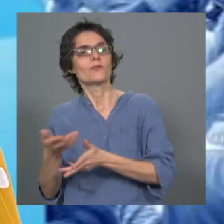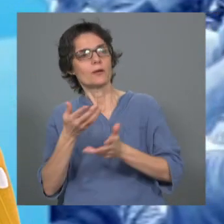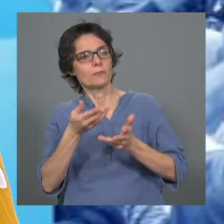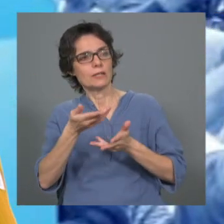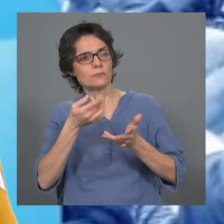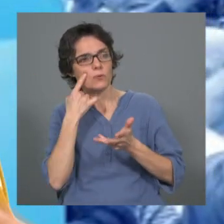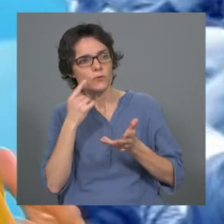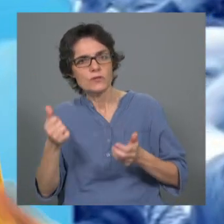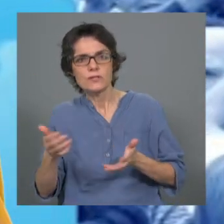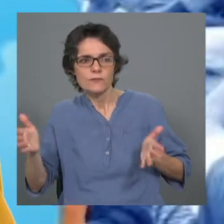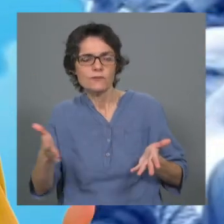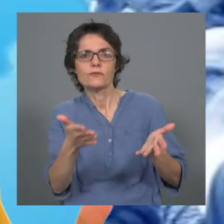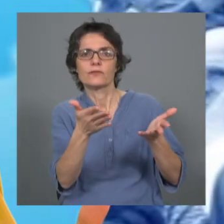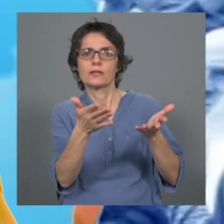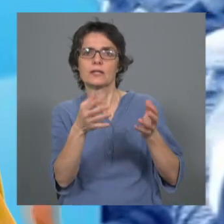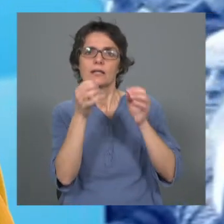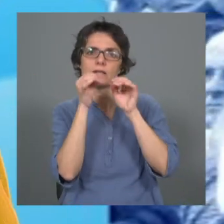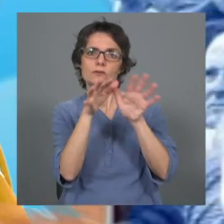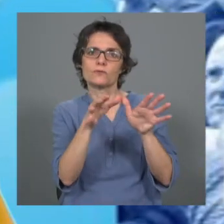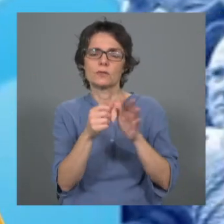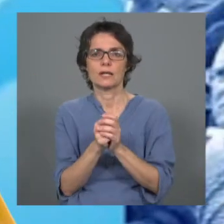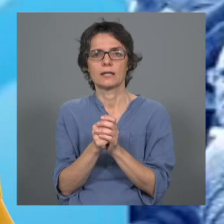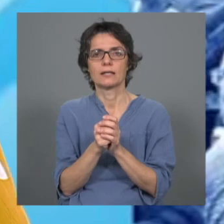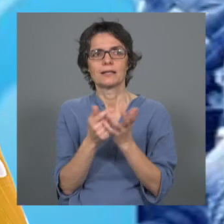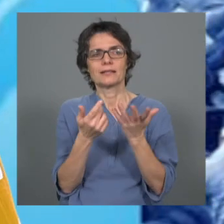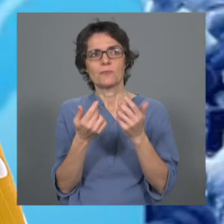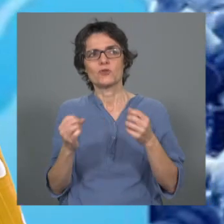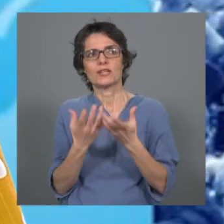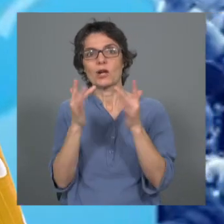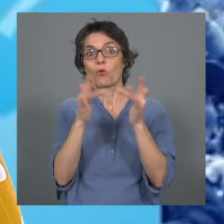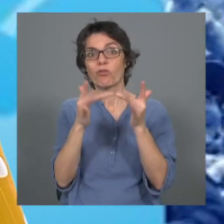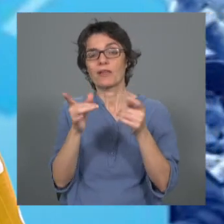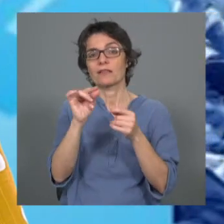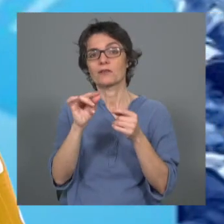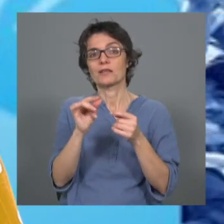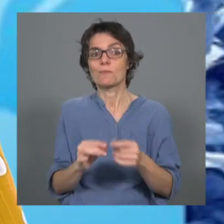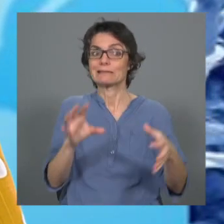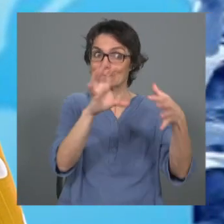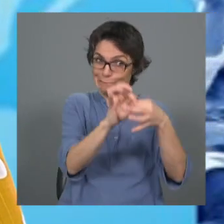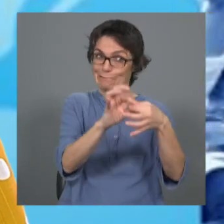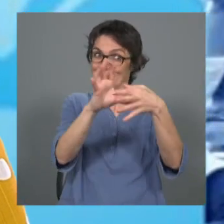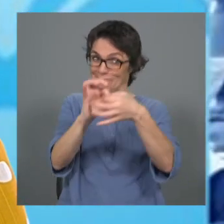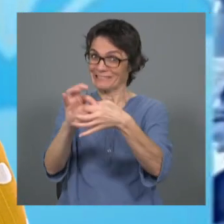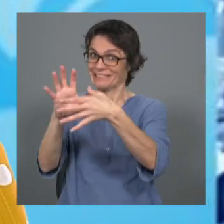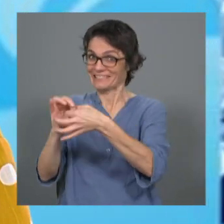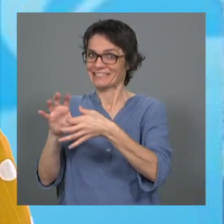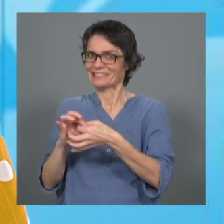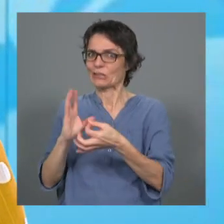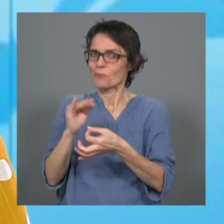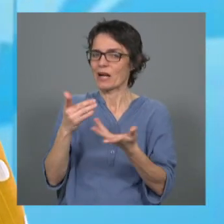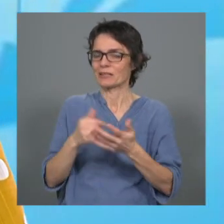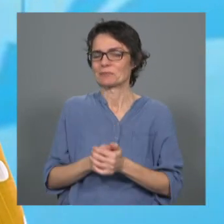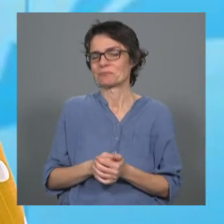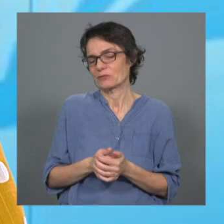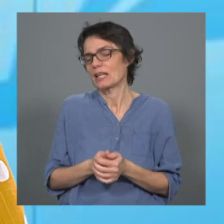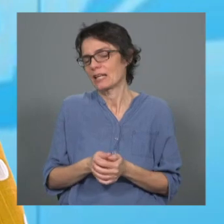assim estreitar um bocadinho mais relações dentro de vários organismos da Diocese, e acho que